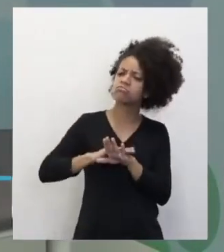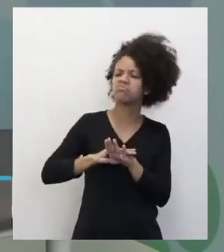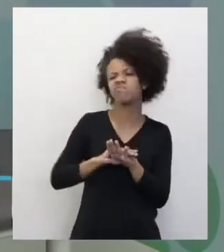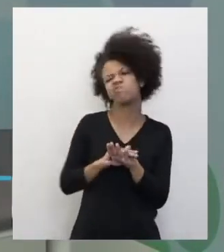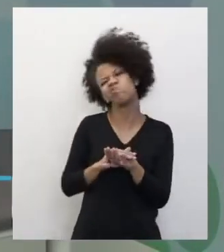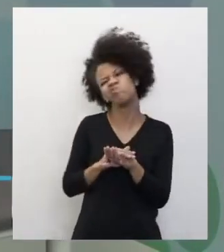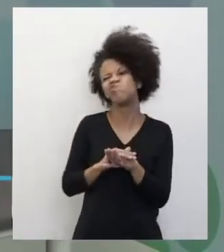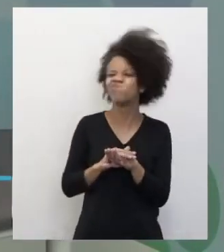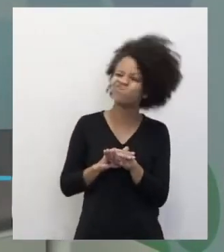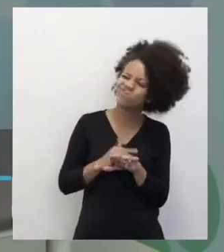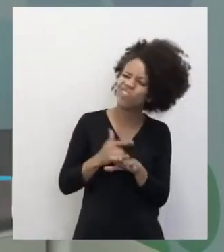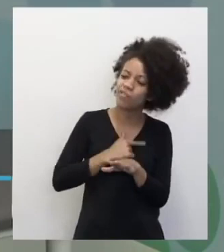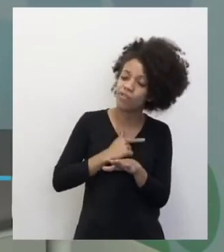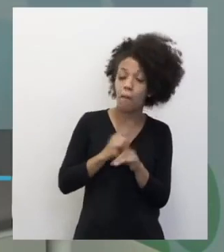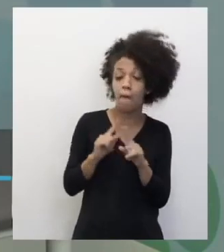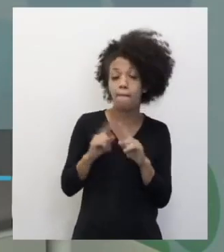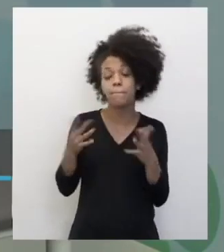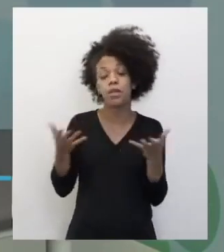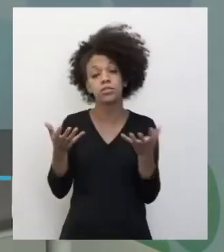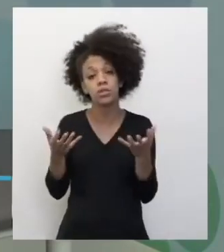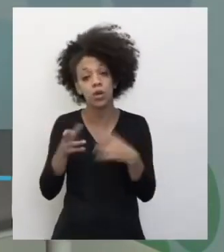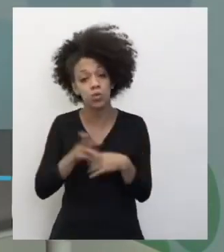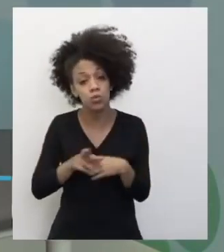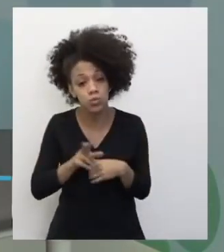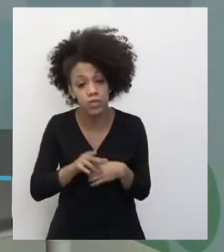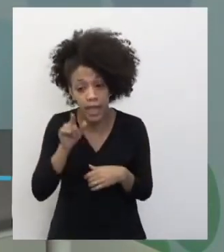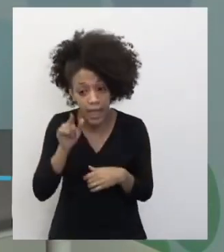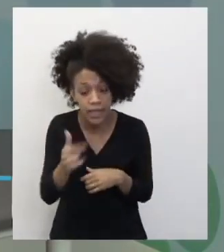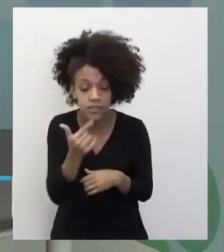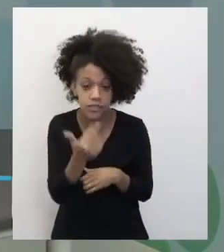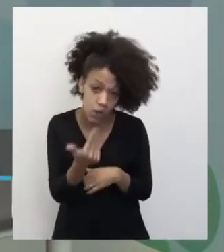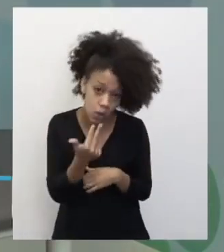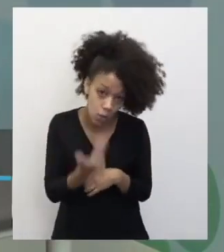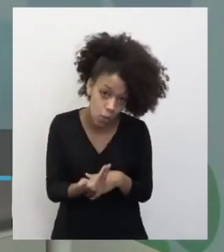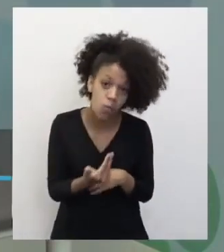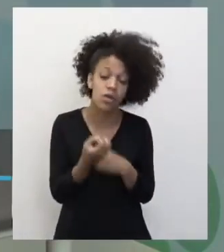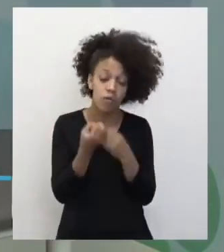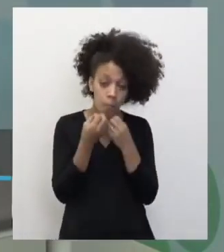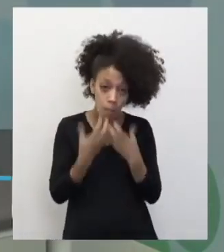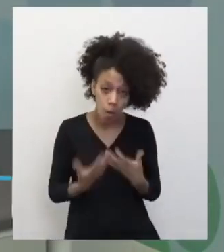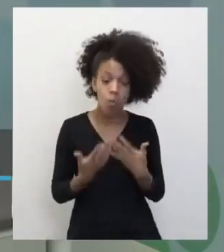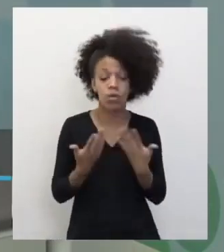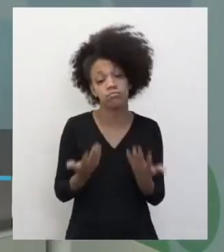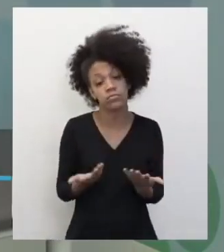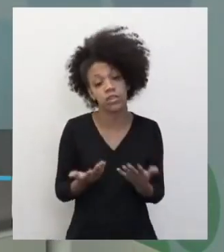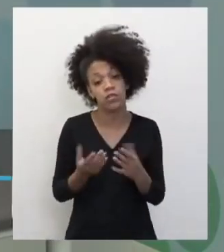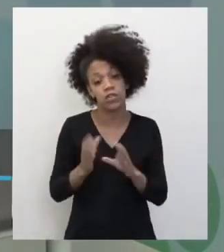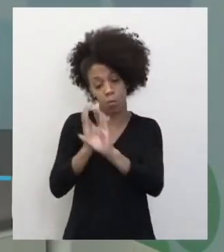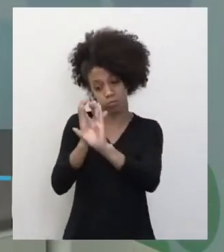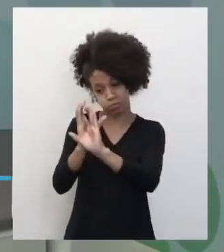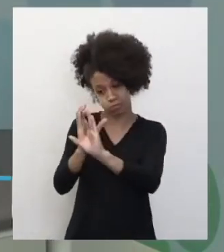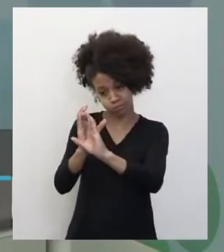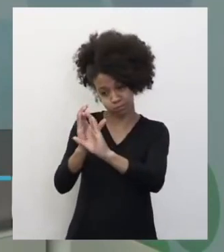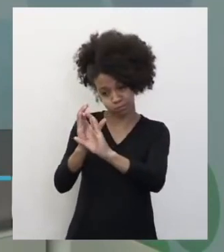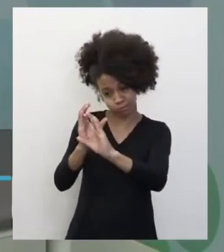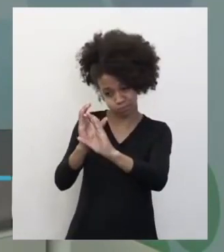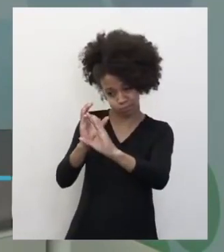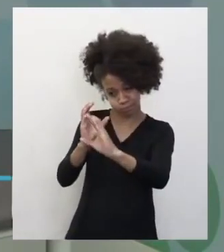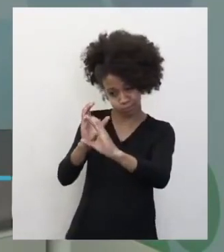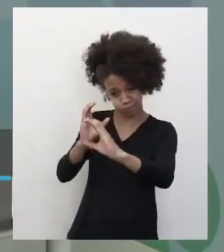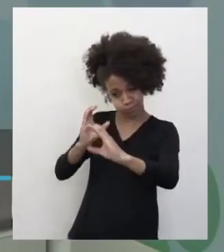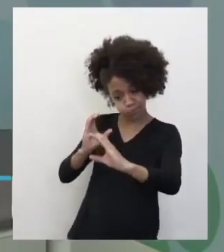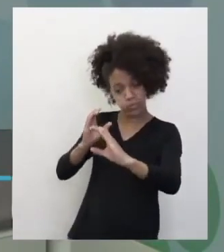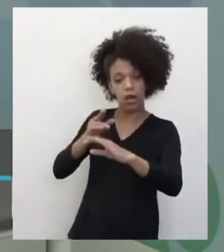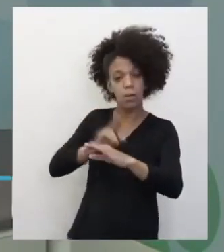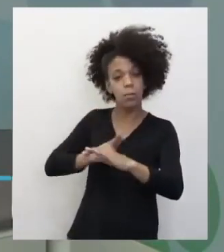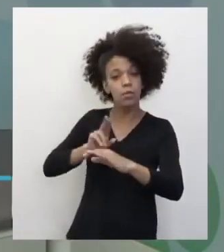meio feio, mas só que eu quero usar esta cor, que vai ficar bonita. Aí você desfoca para poder só usar